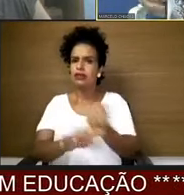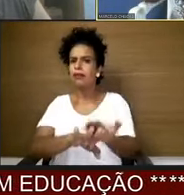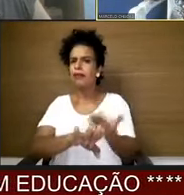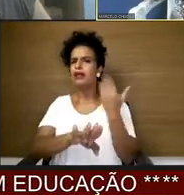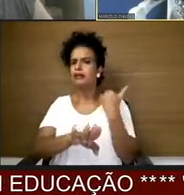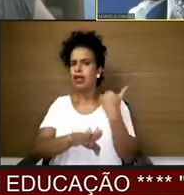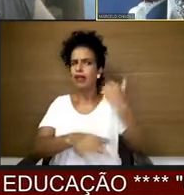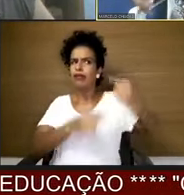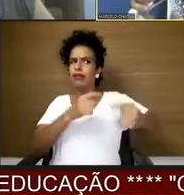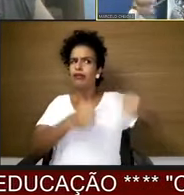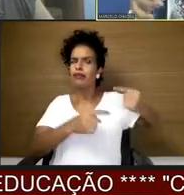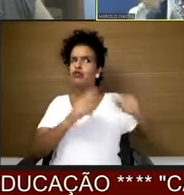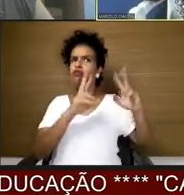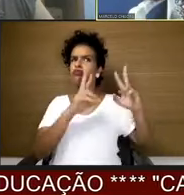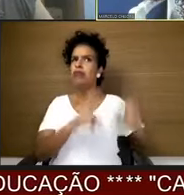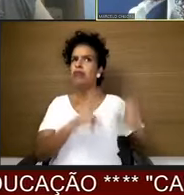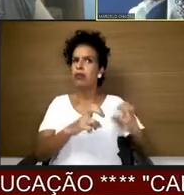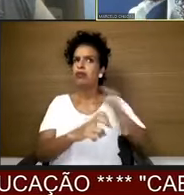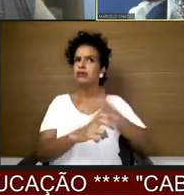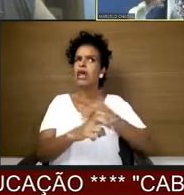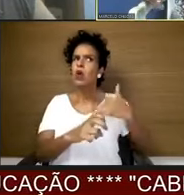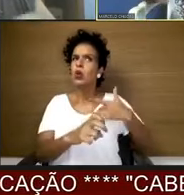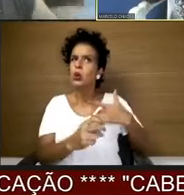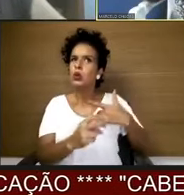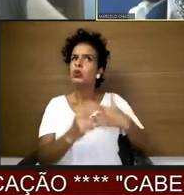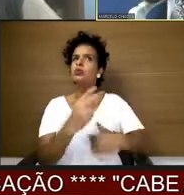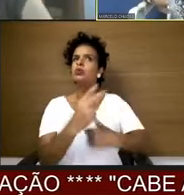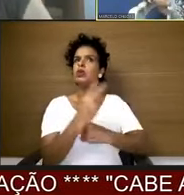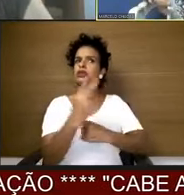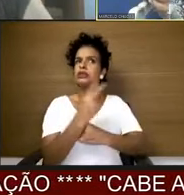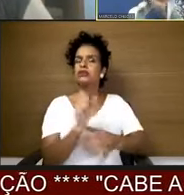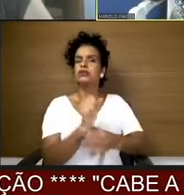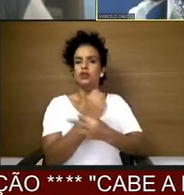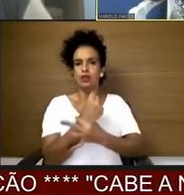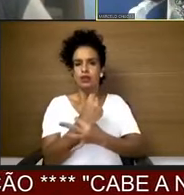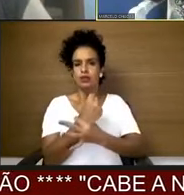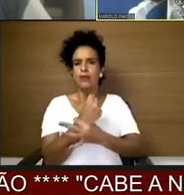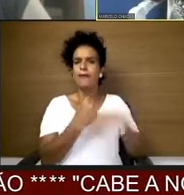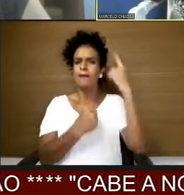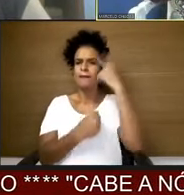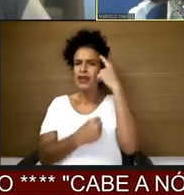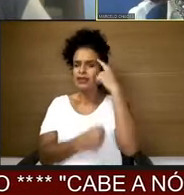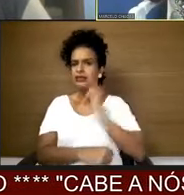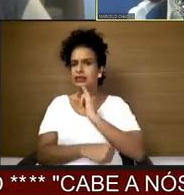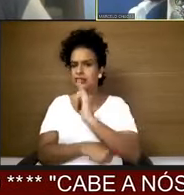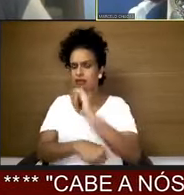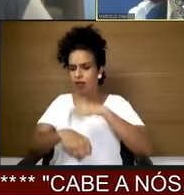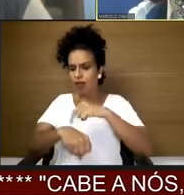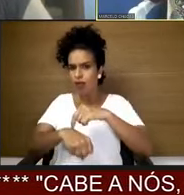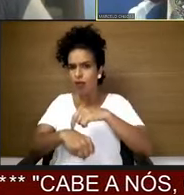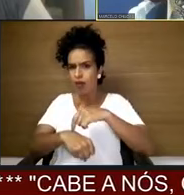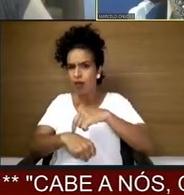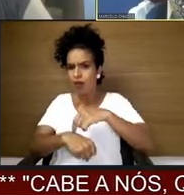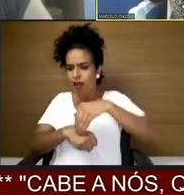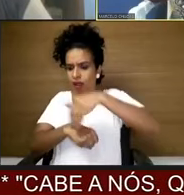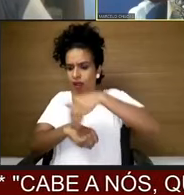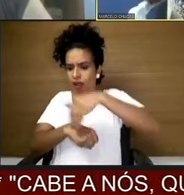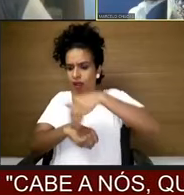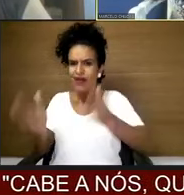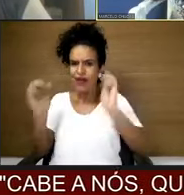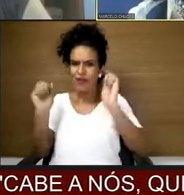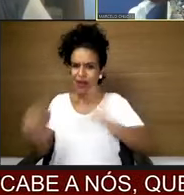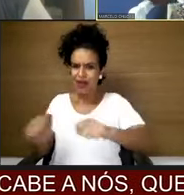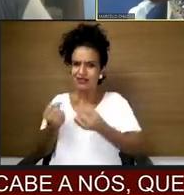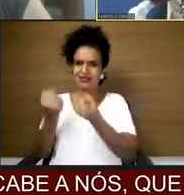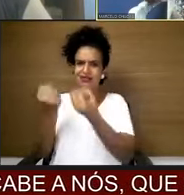que essas unidades, que o poder público tem condições de fornecer para esses funcionários da